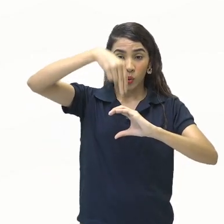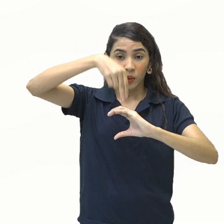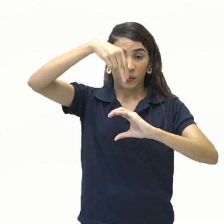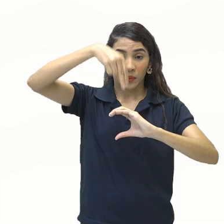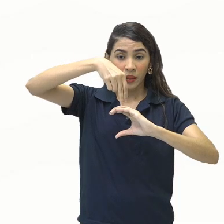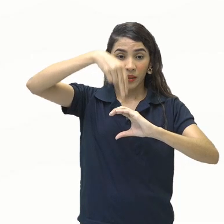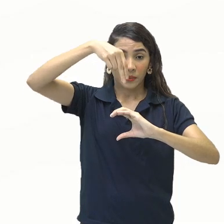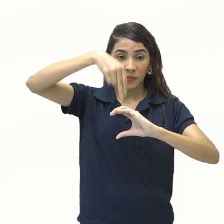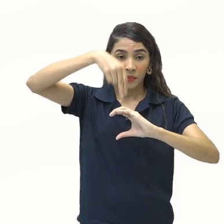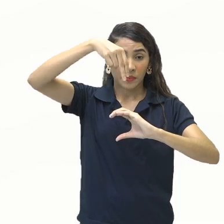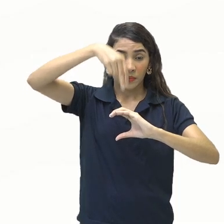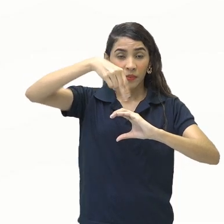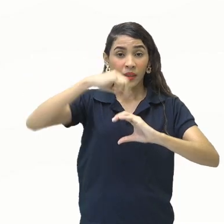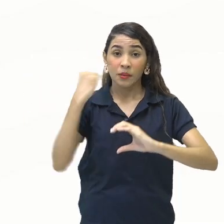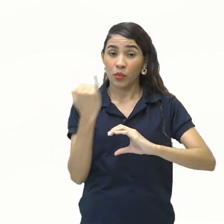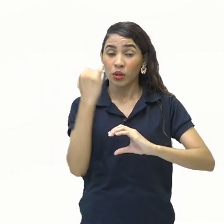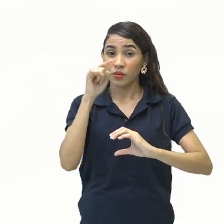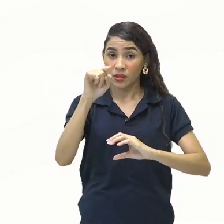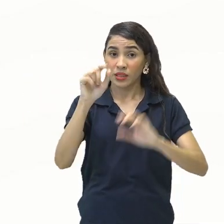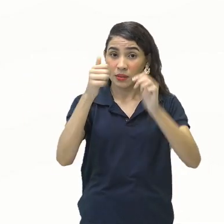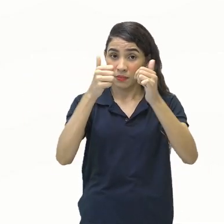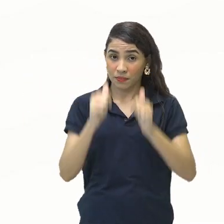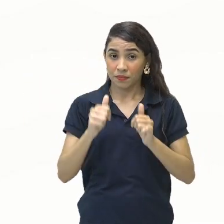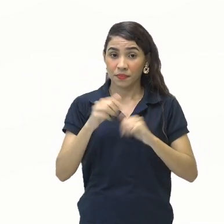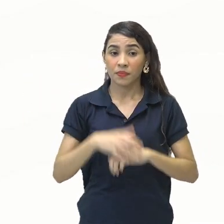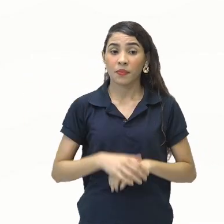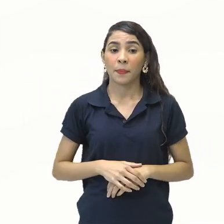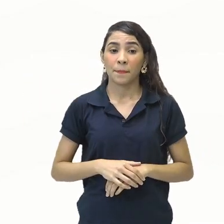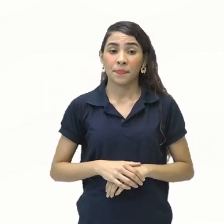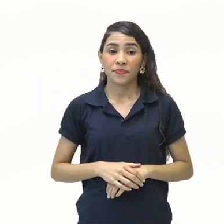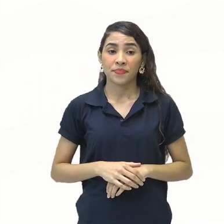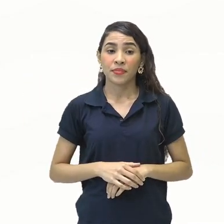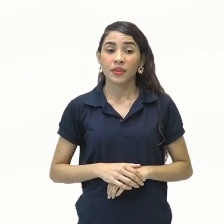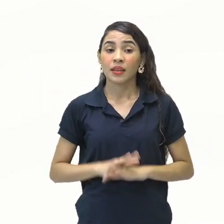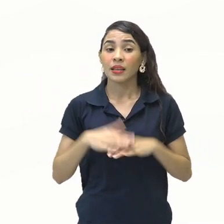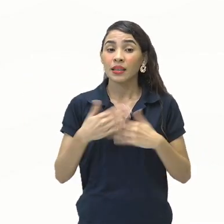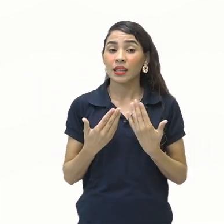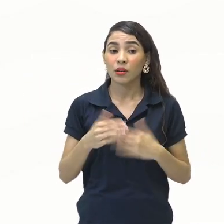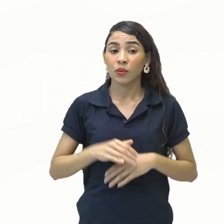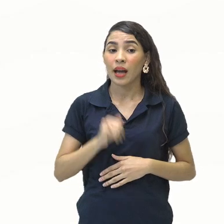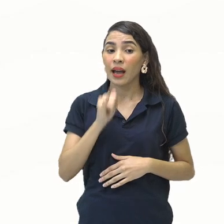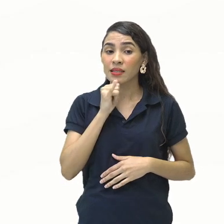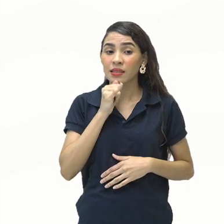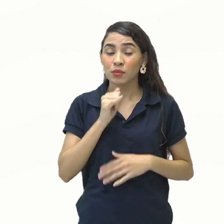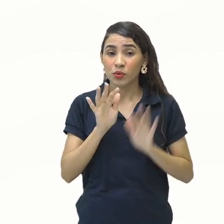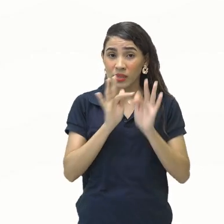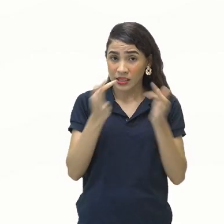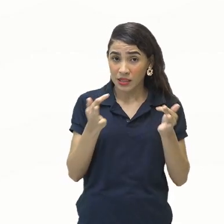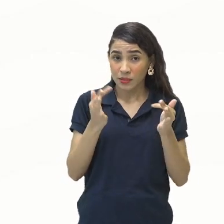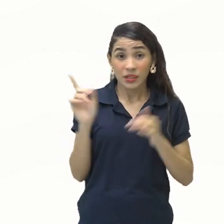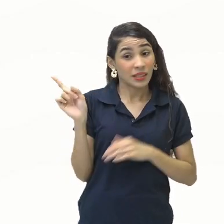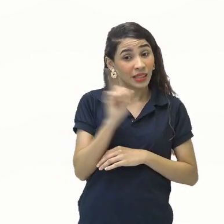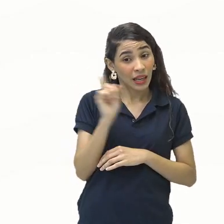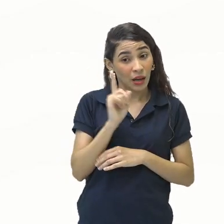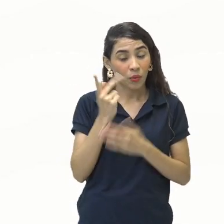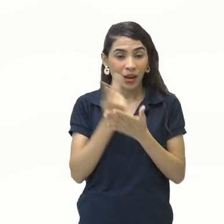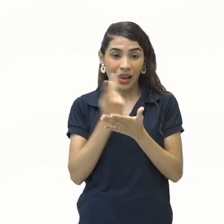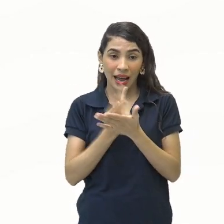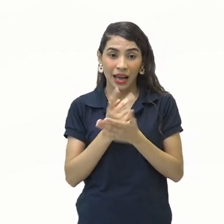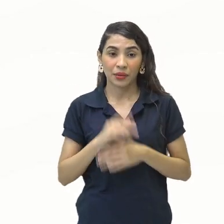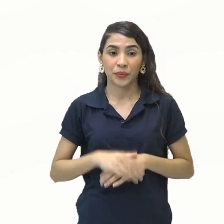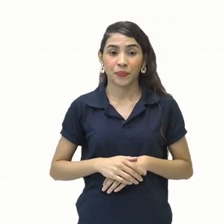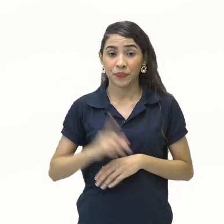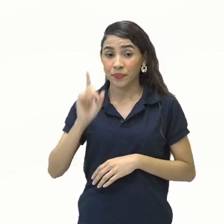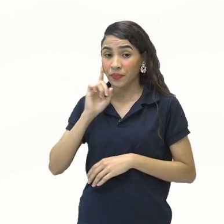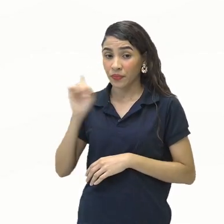tá? Importante você ver isso. Ah, então, nas alternativas é somente simples? Não, tá? Tá